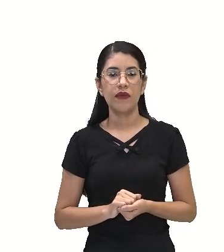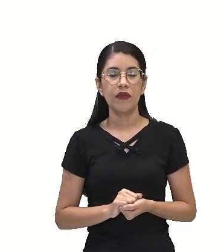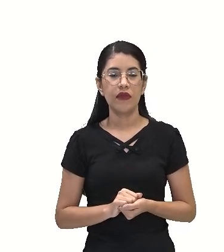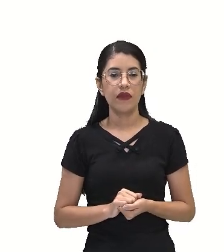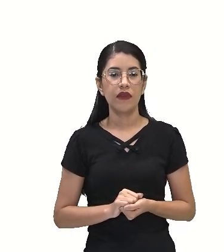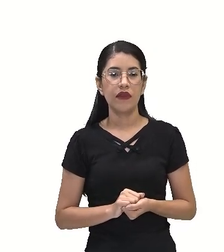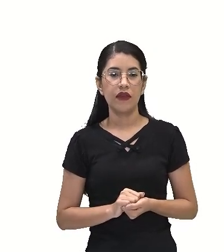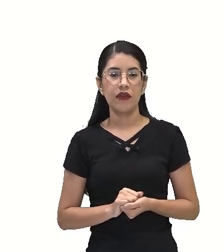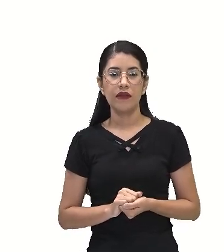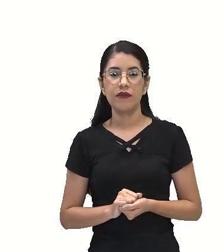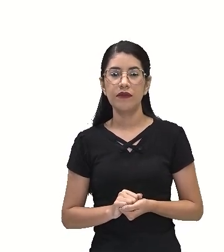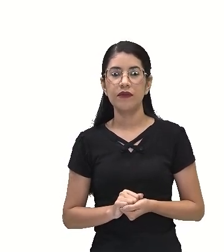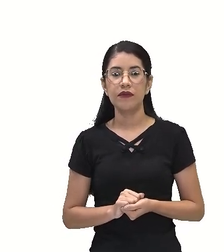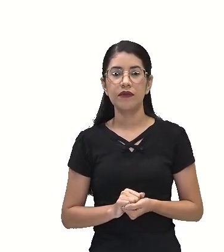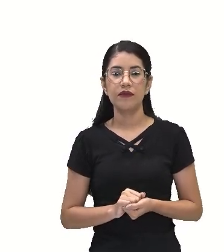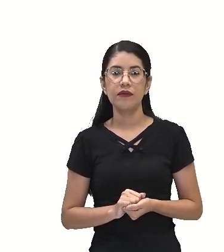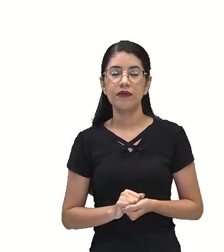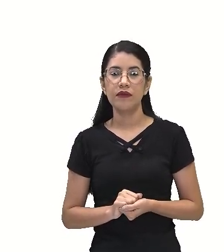das minhas...